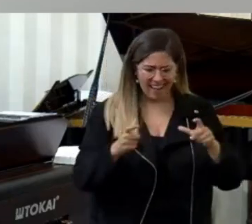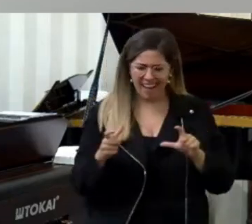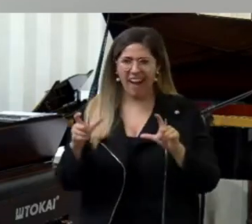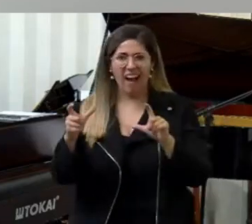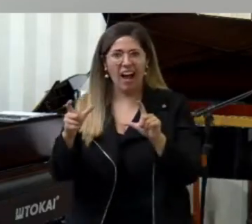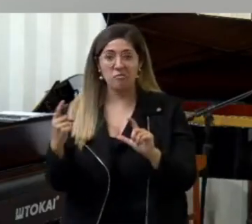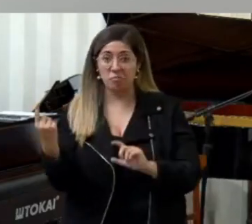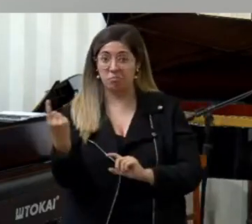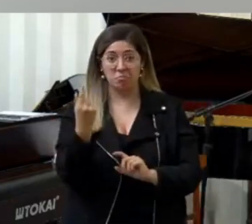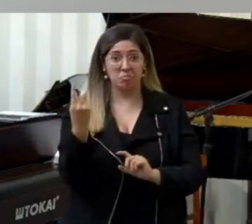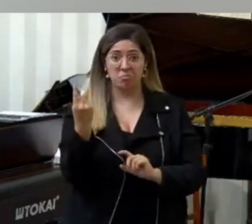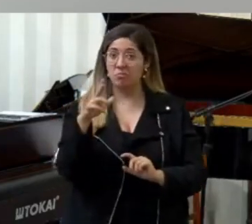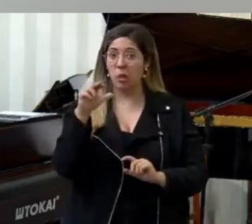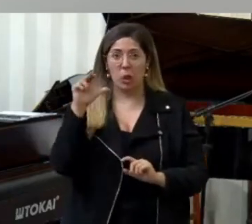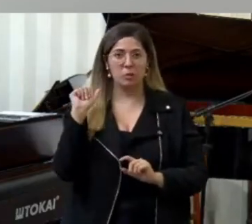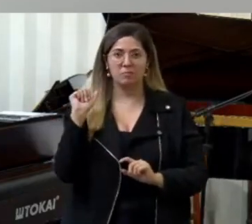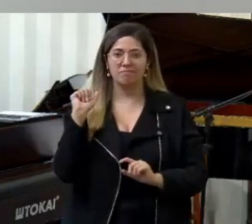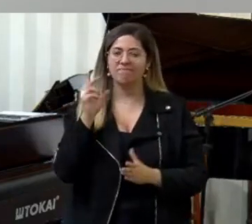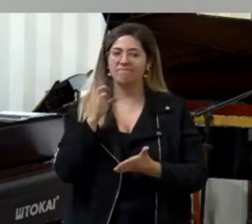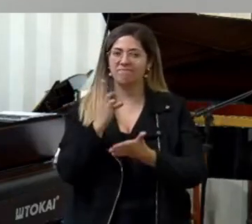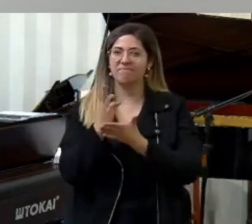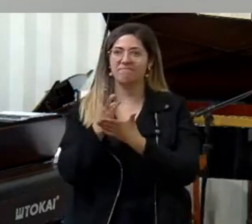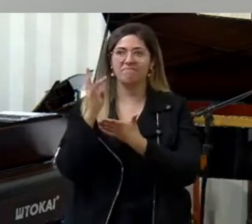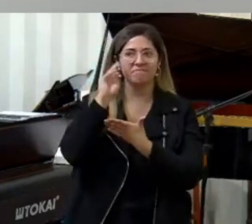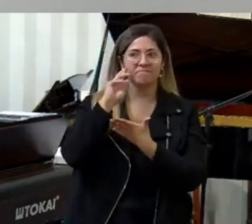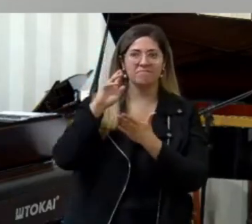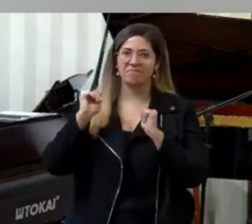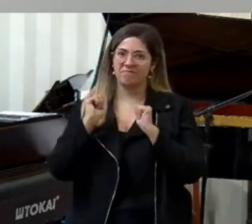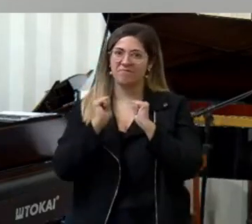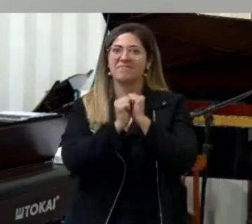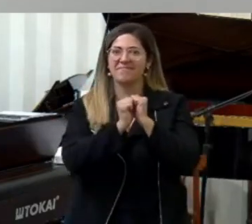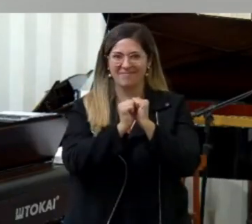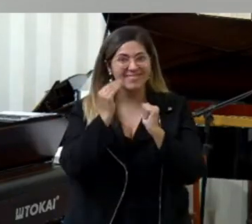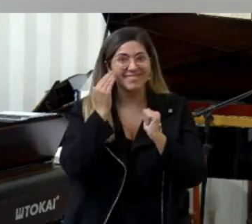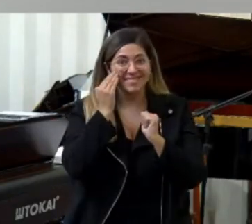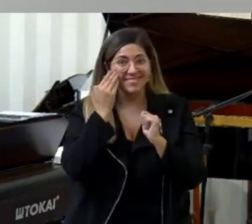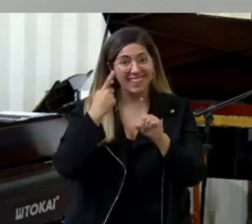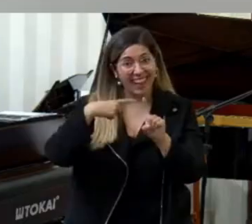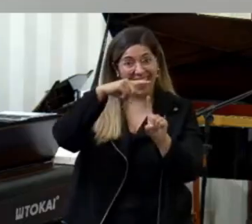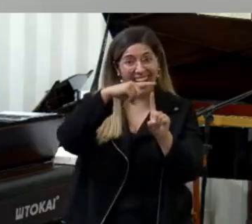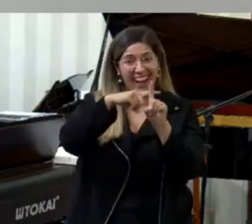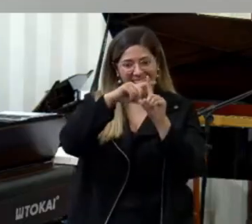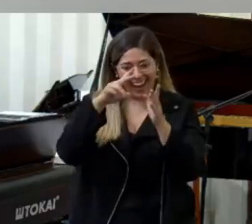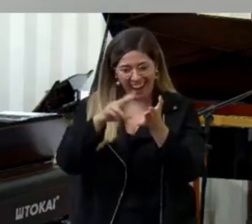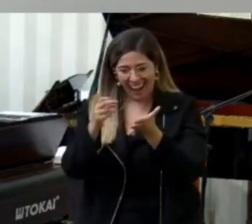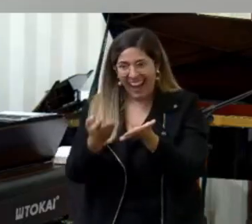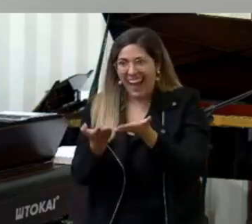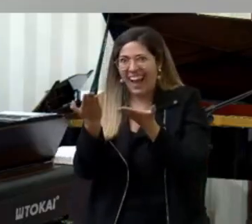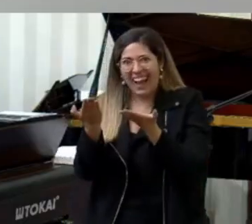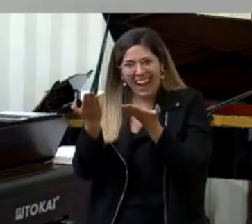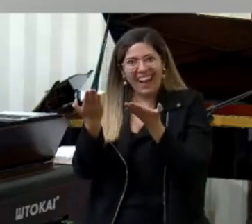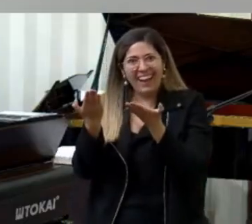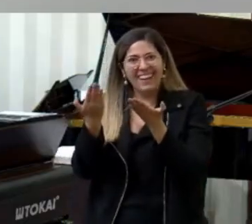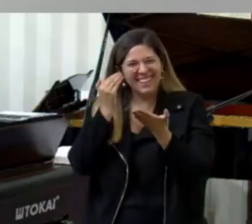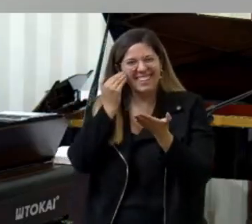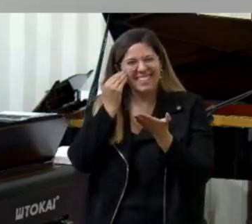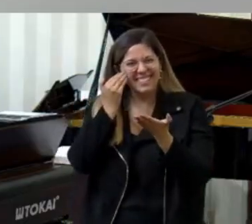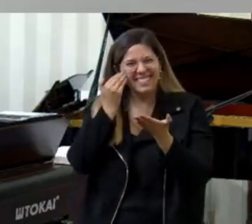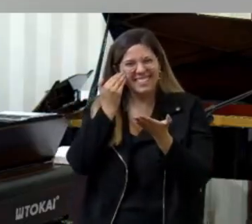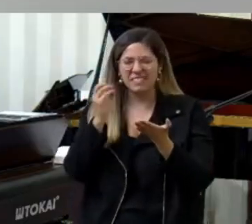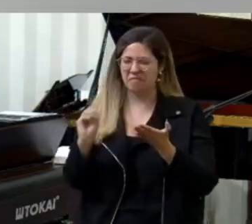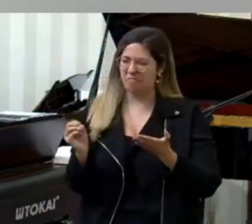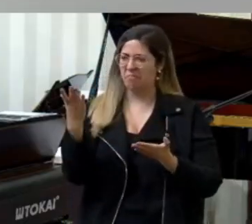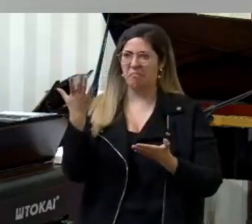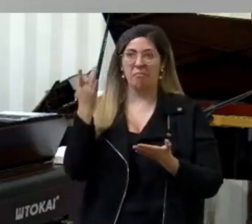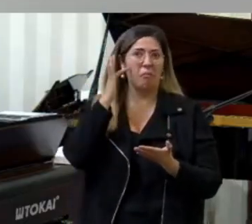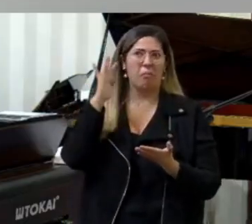Senhor estará sempre lá, estará mesmo, porque ressurgiu para estar. Isso não é obra do acaso, isso não é